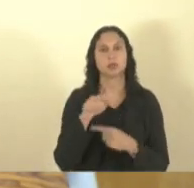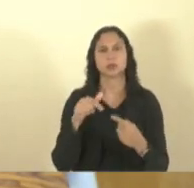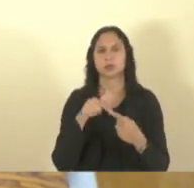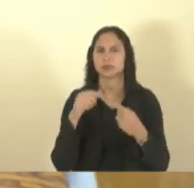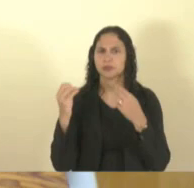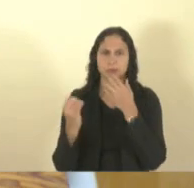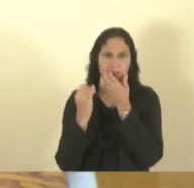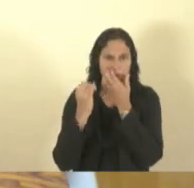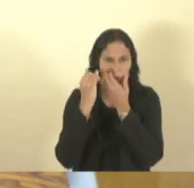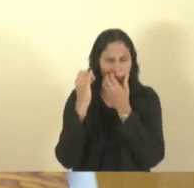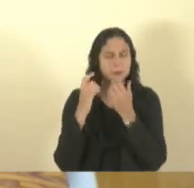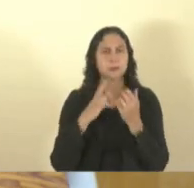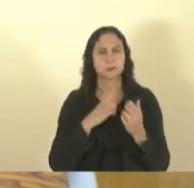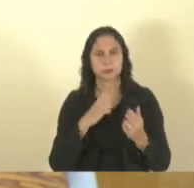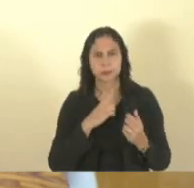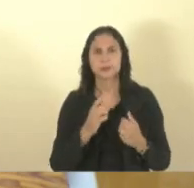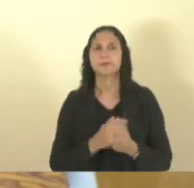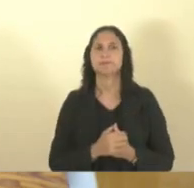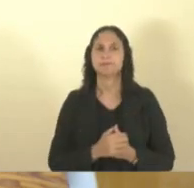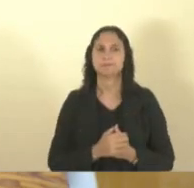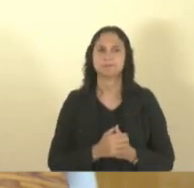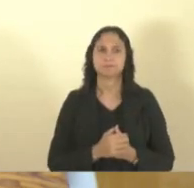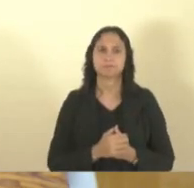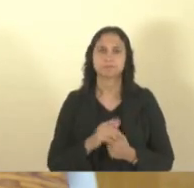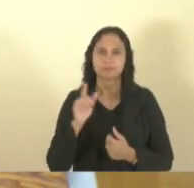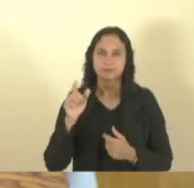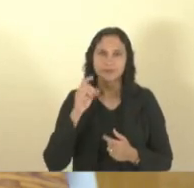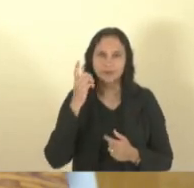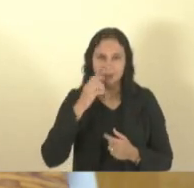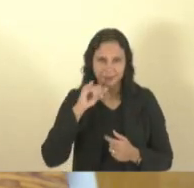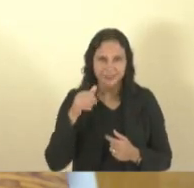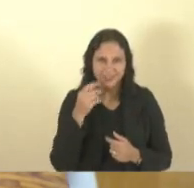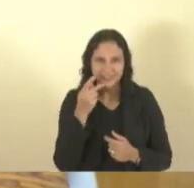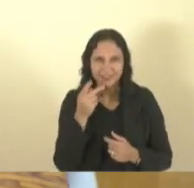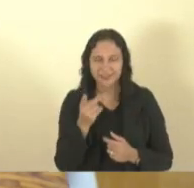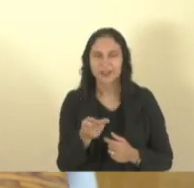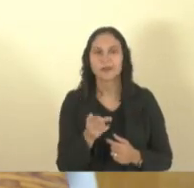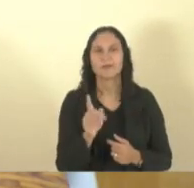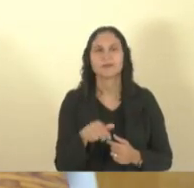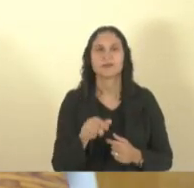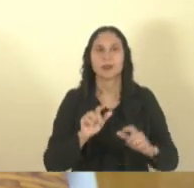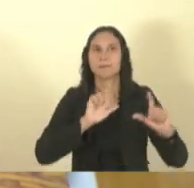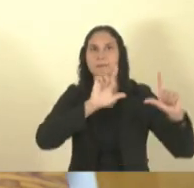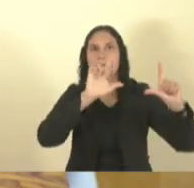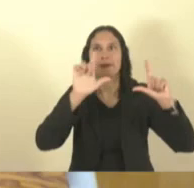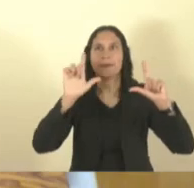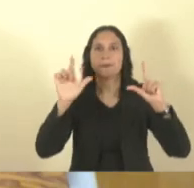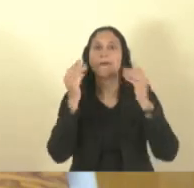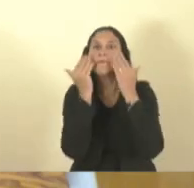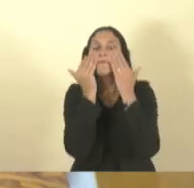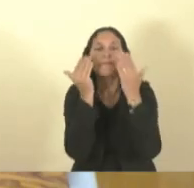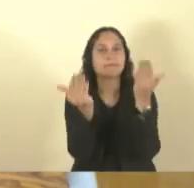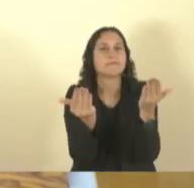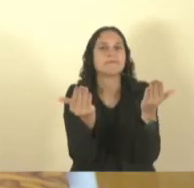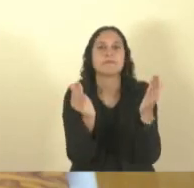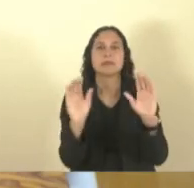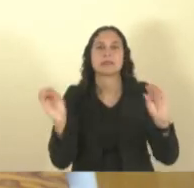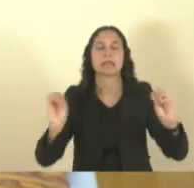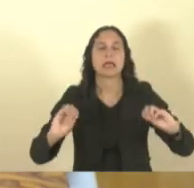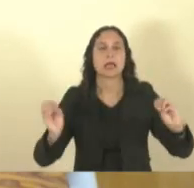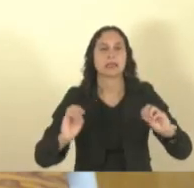importante. Porque às vezes, como a deputada colocou para a gente, não aparece nos holofotes na linha de frente, mas ela